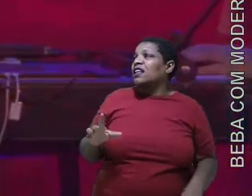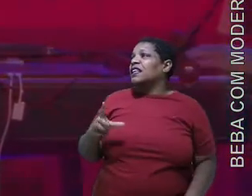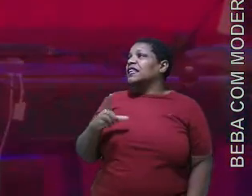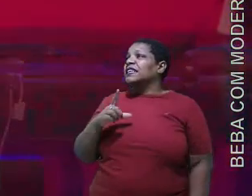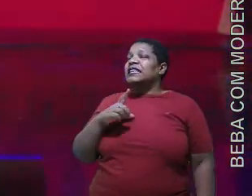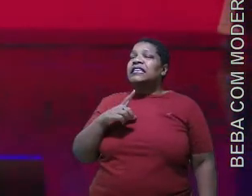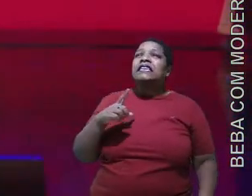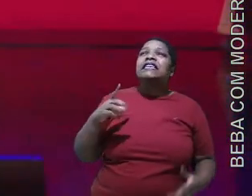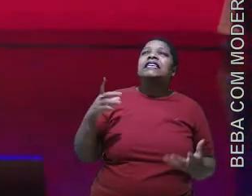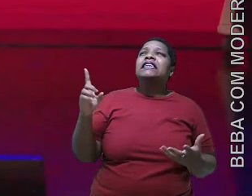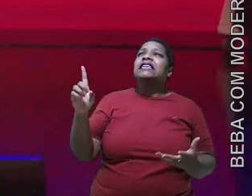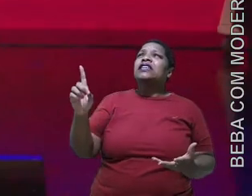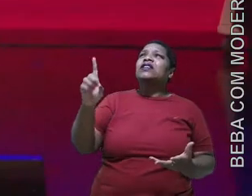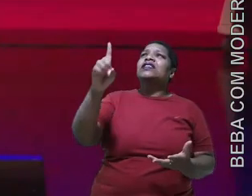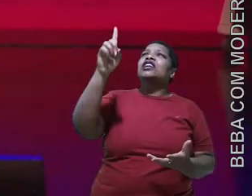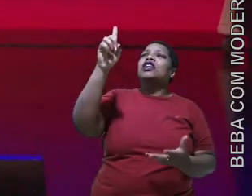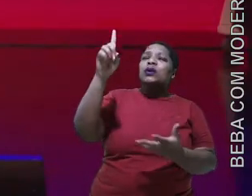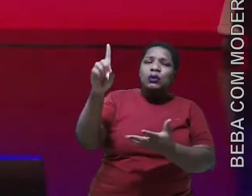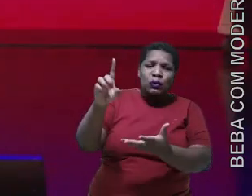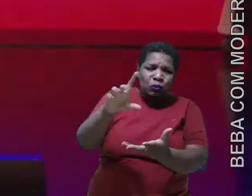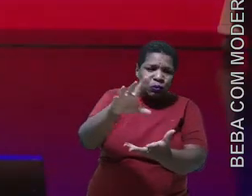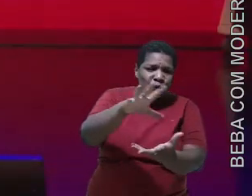E aí